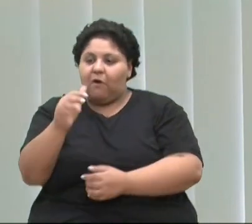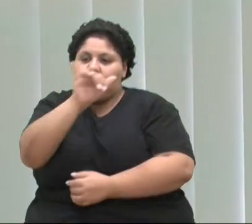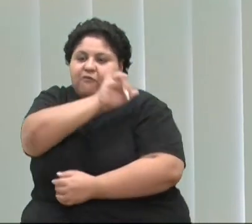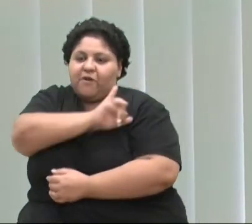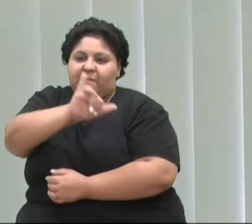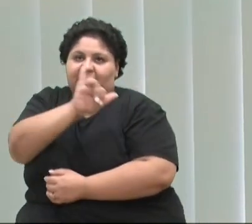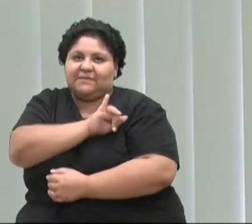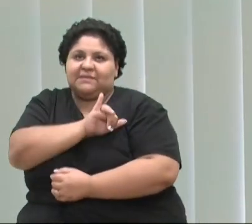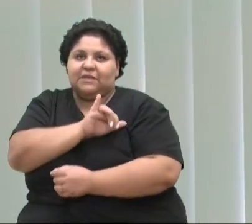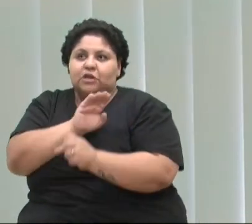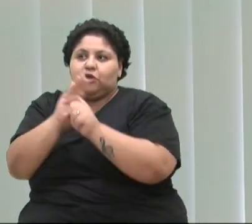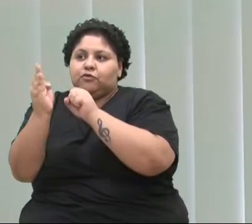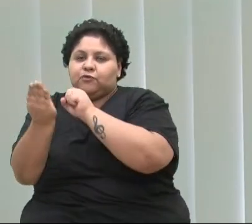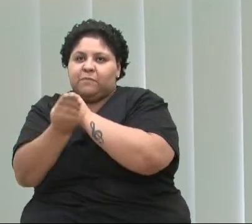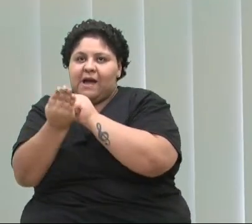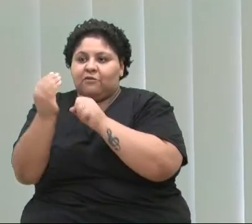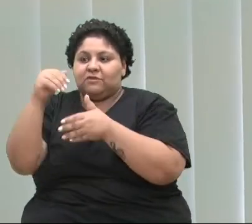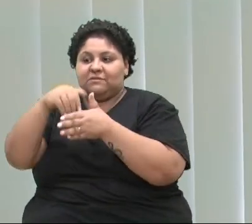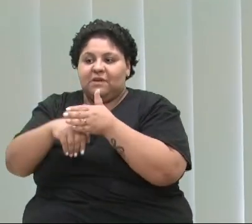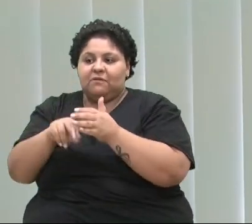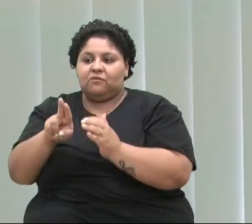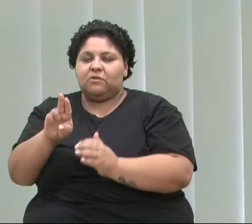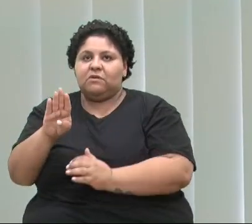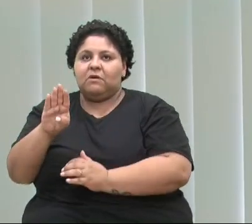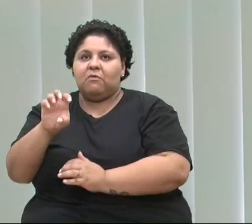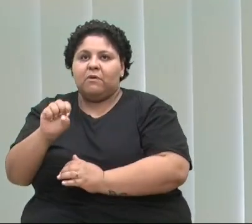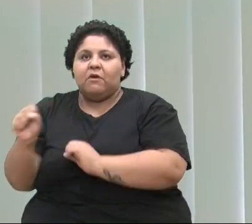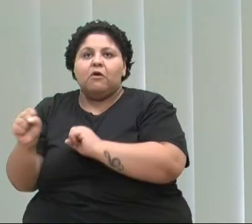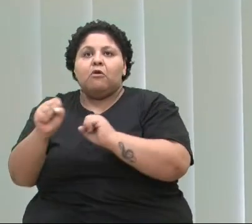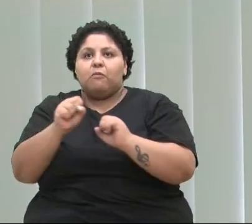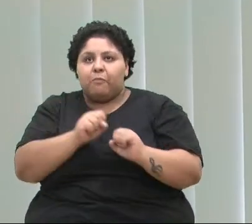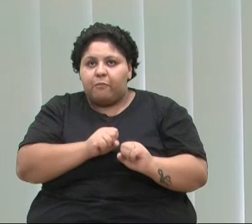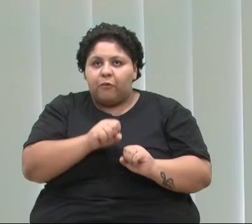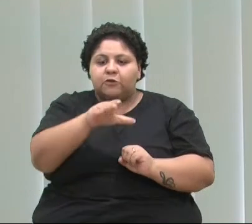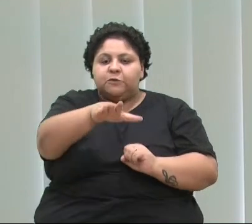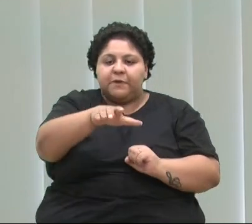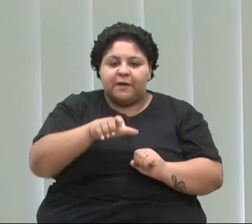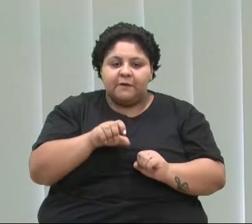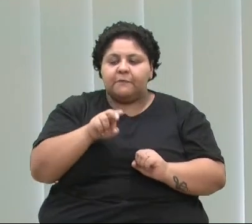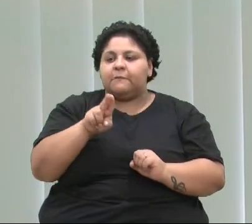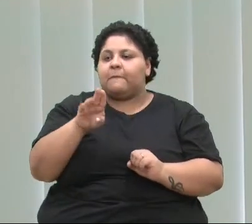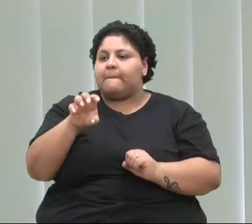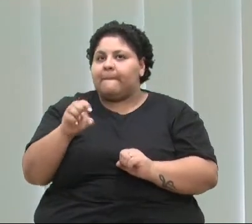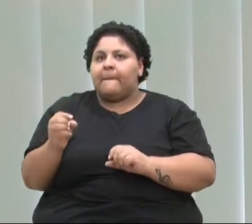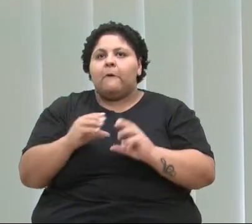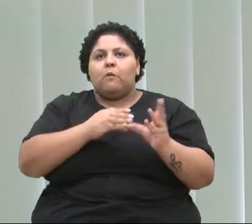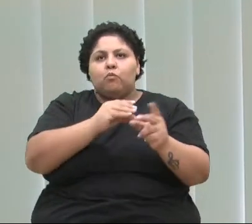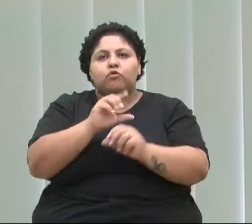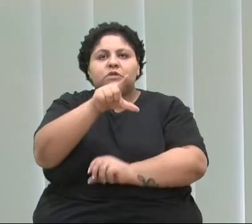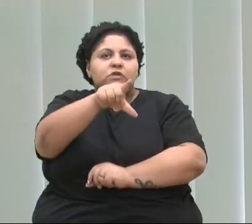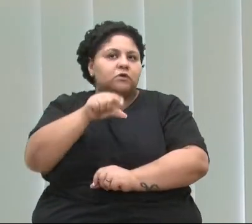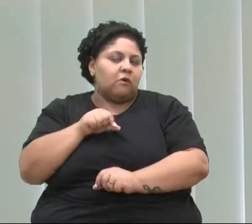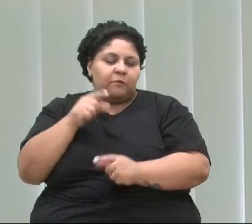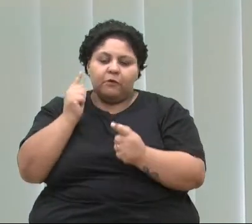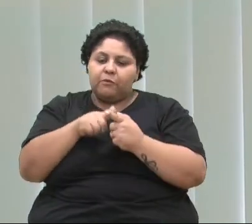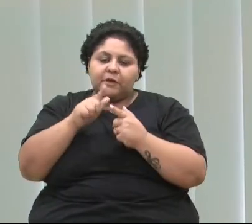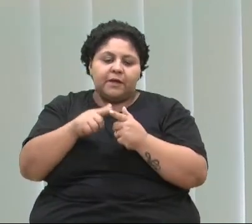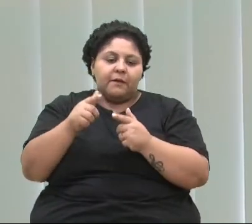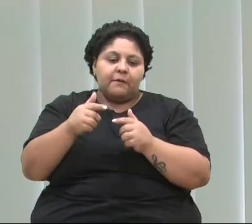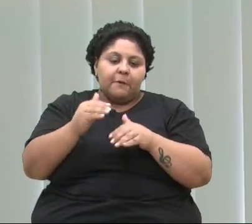podem procurar a medicação na UBS próxima da sua casa. Muitas optam por vir ao centro pela